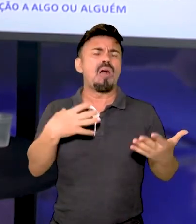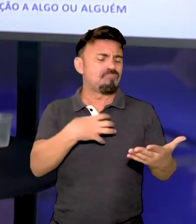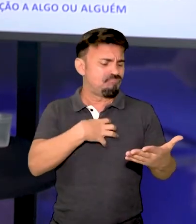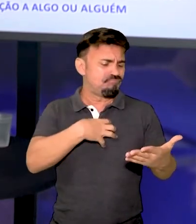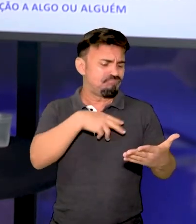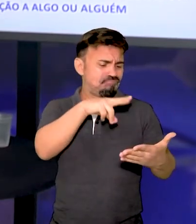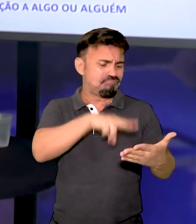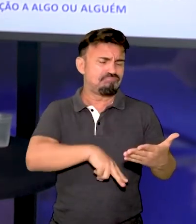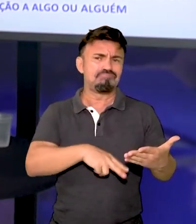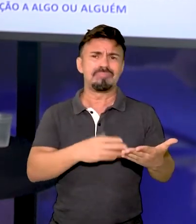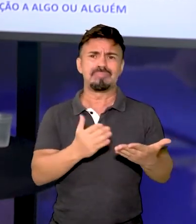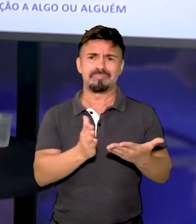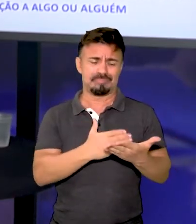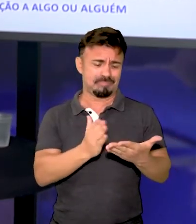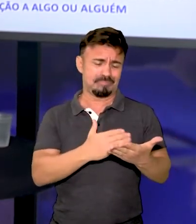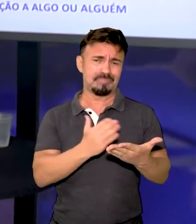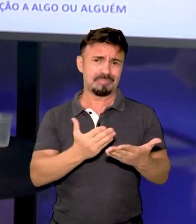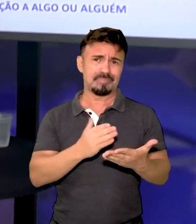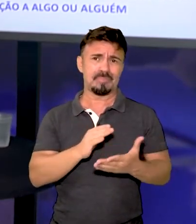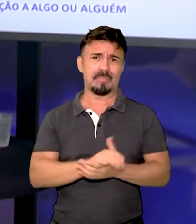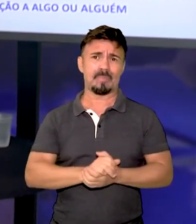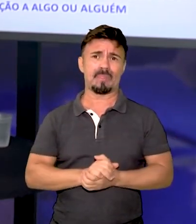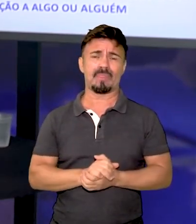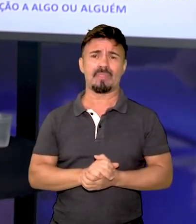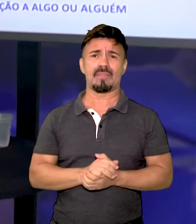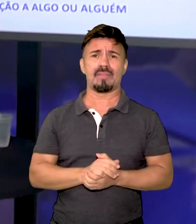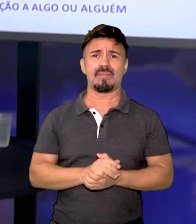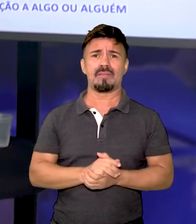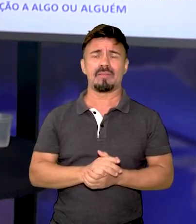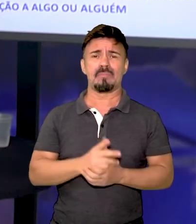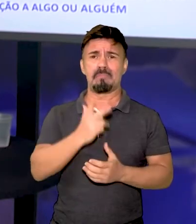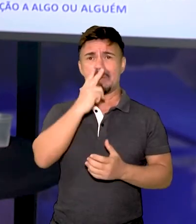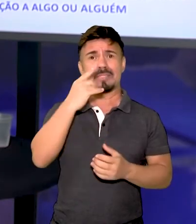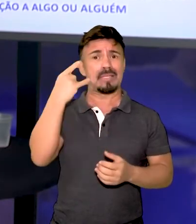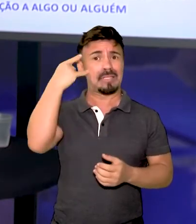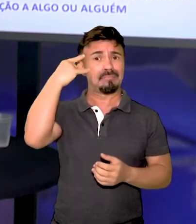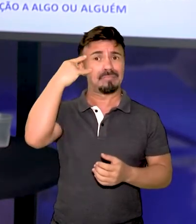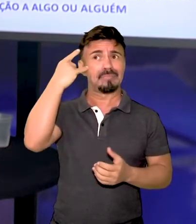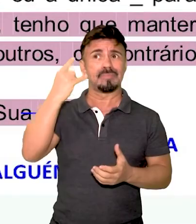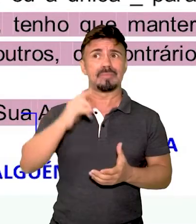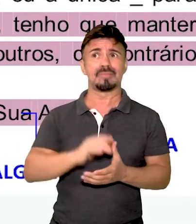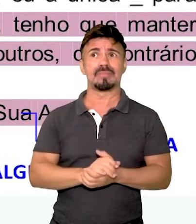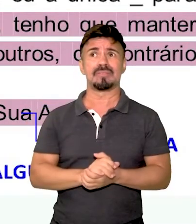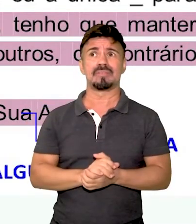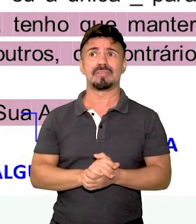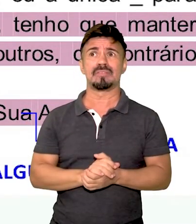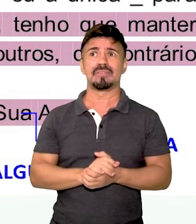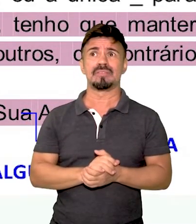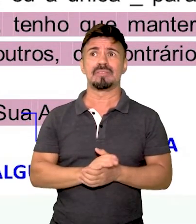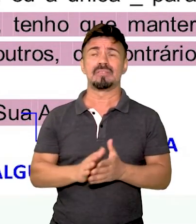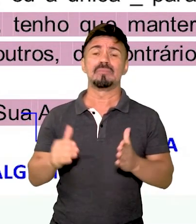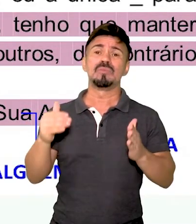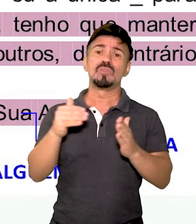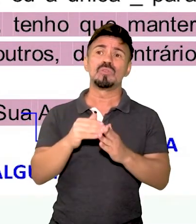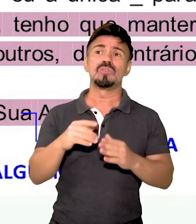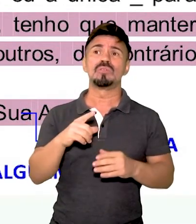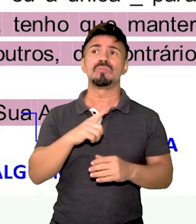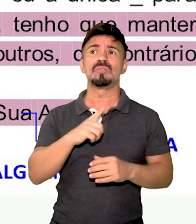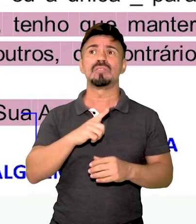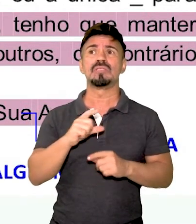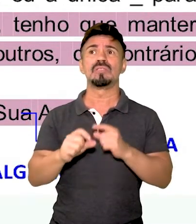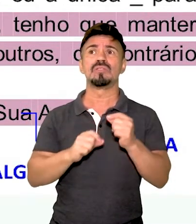e vão achar que ela está fora de si, né? Que acha que ela não está boa dos miolos, certo? E por último, nós temos